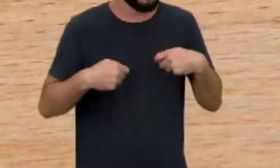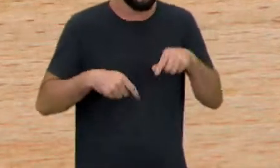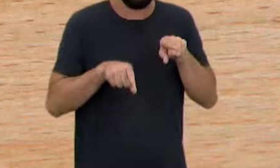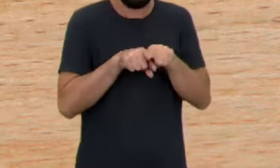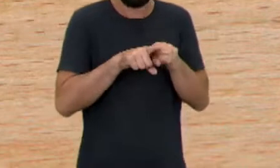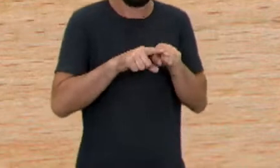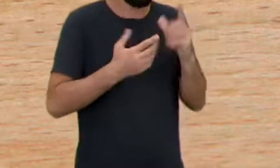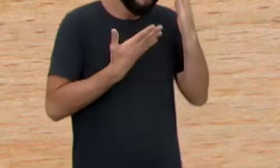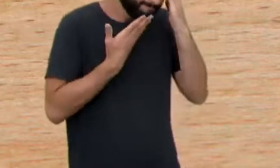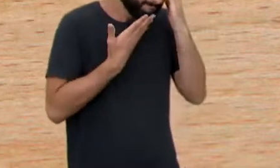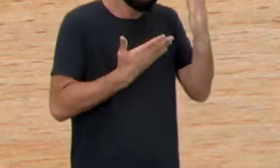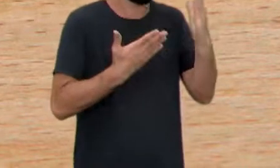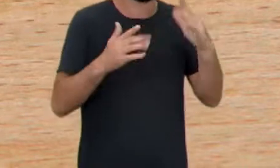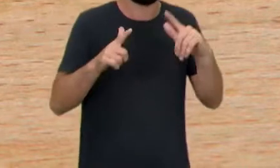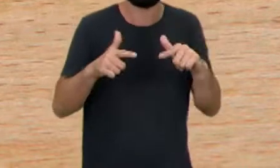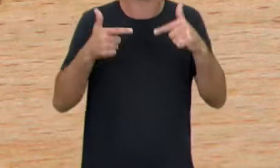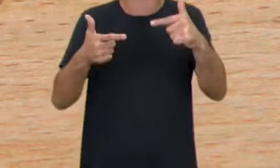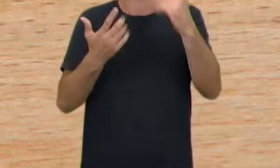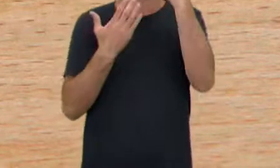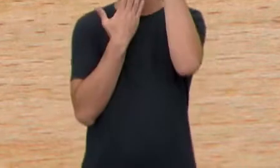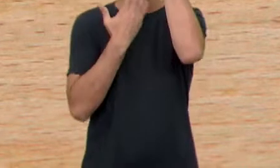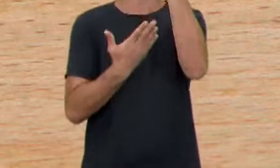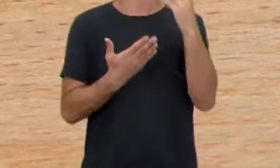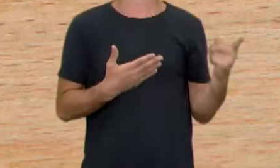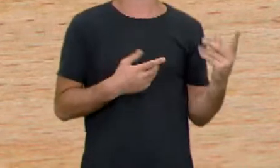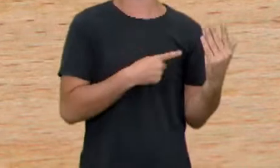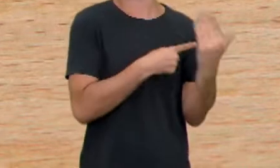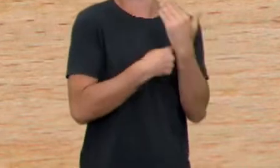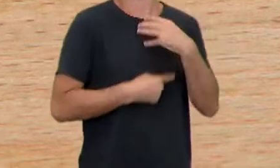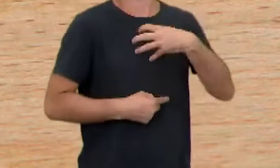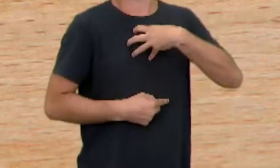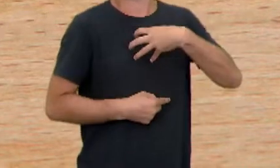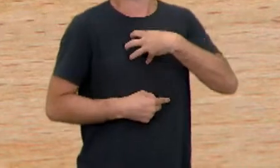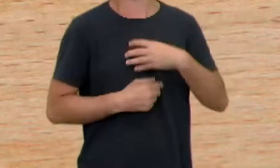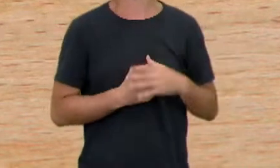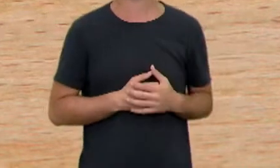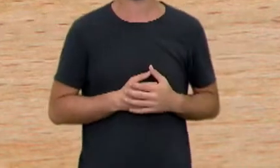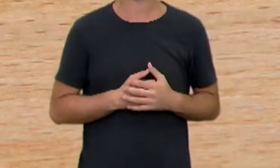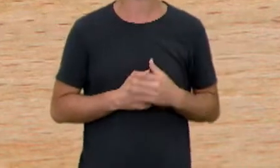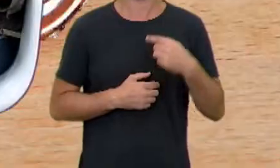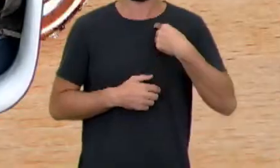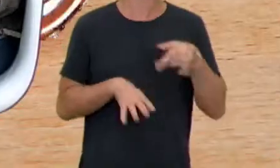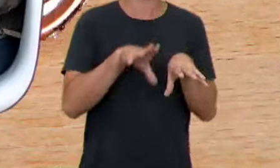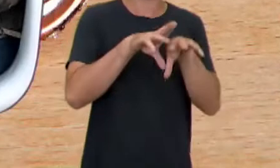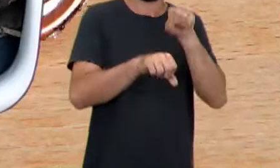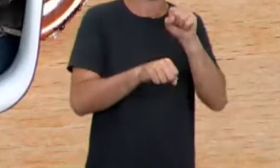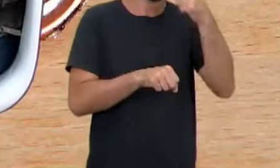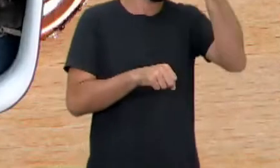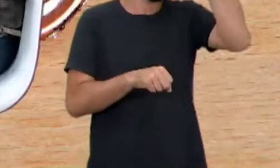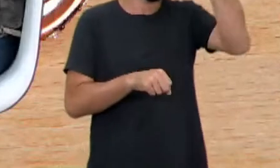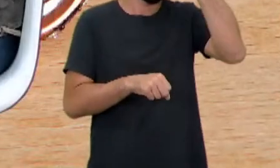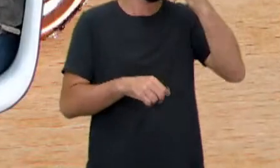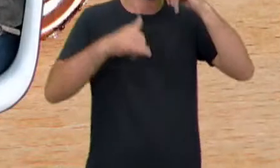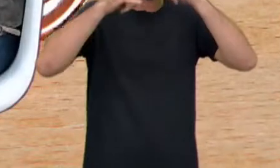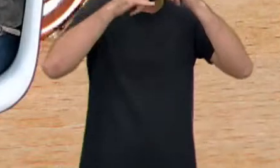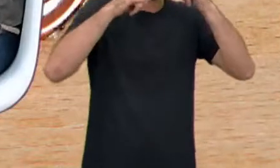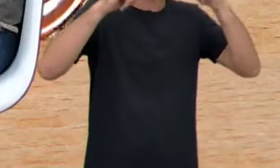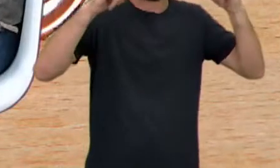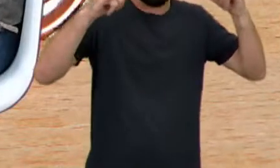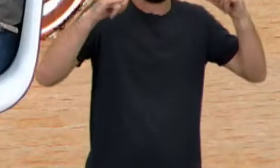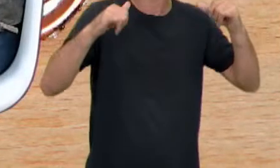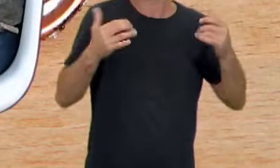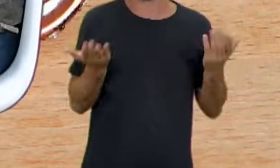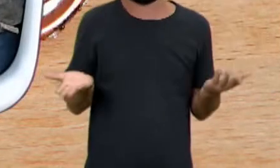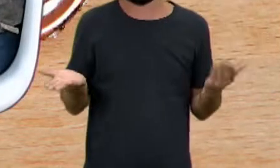que fez isso, né, que teve esse gesto comigo. Publicidade e propaganda é a minha formação. Então, o que eu passei a